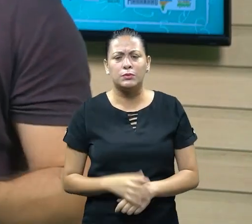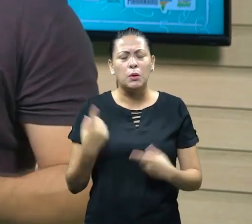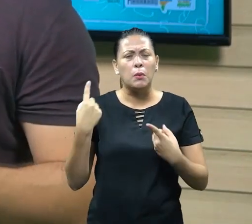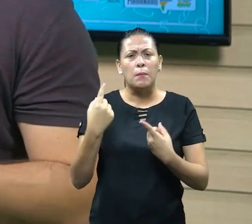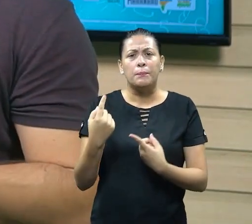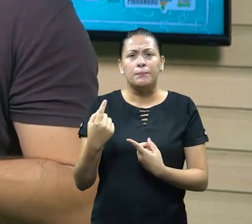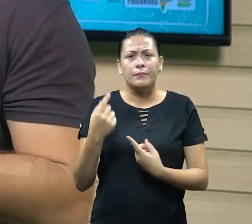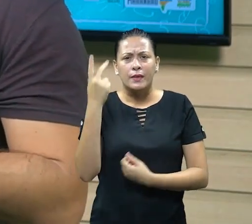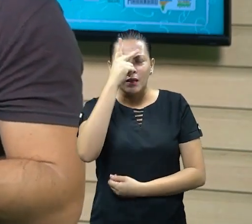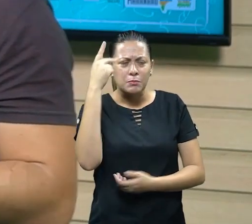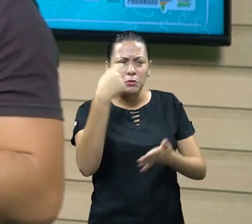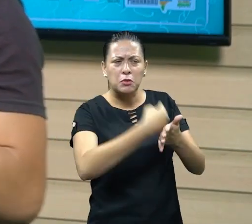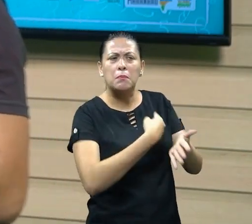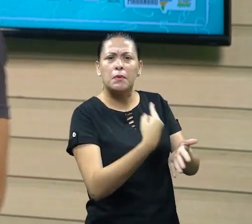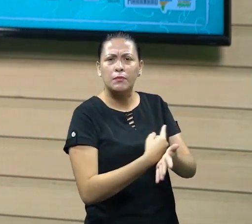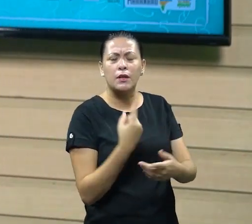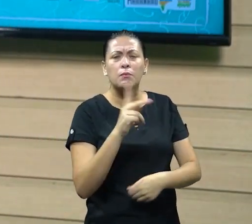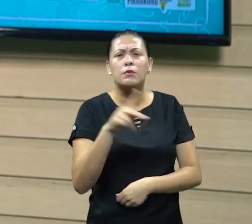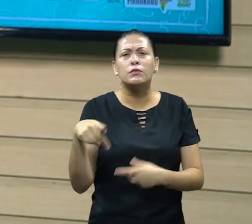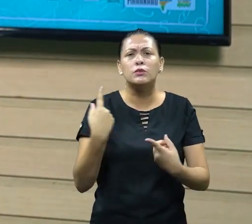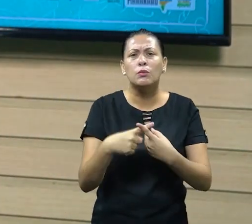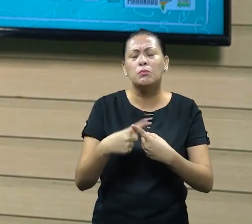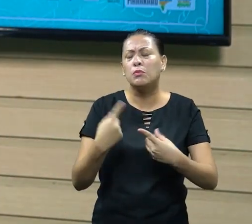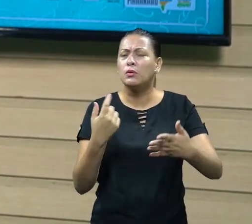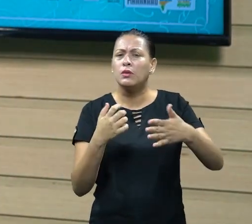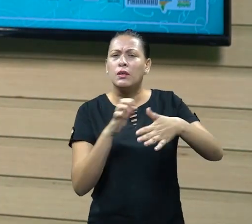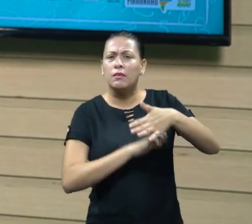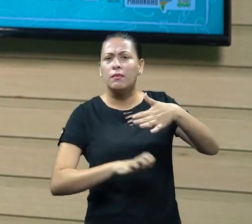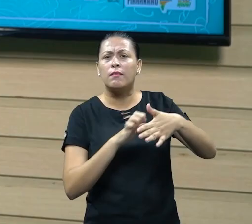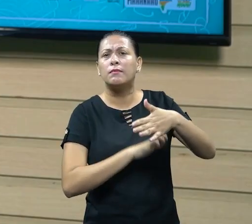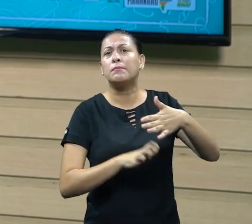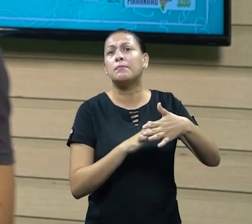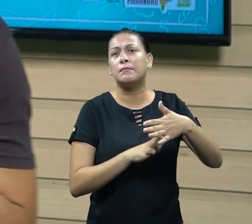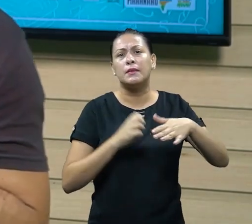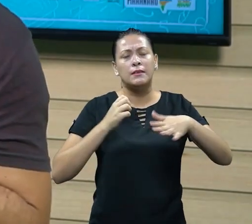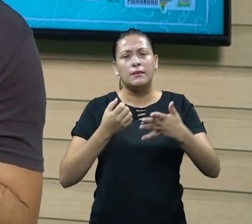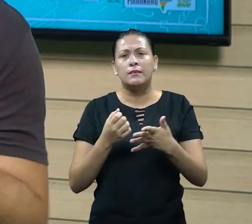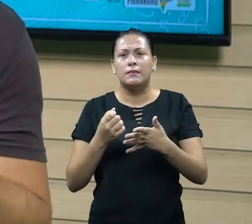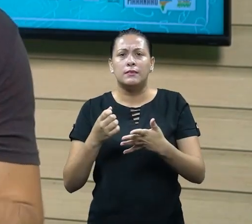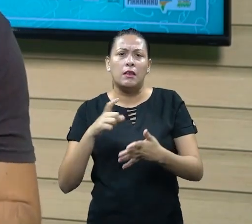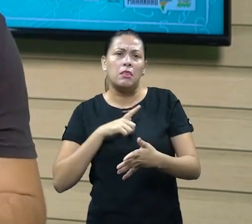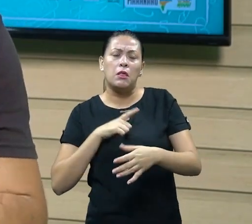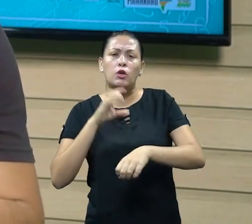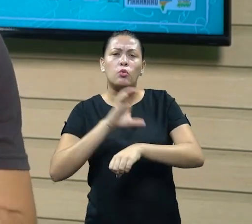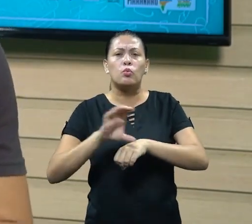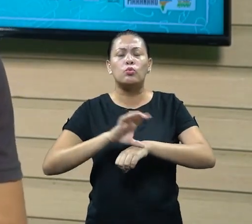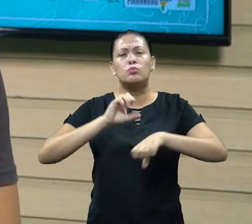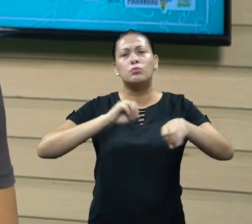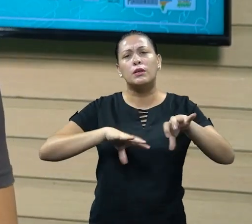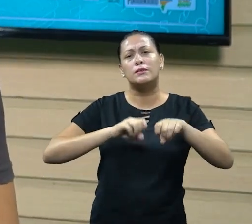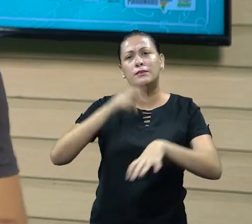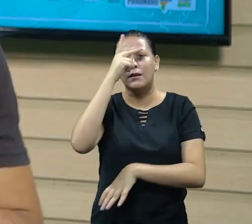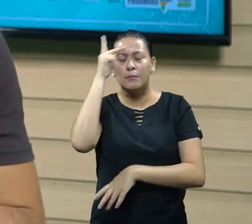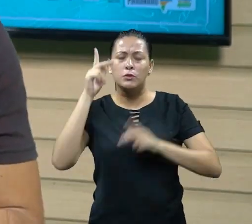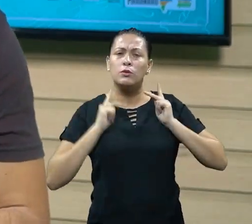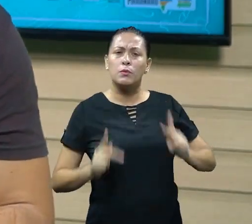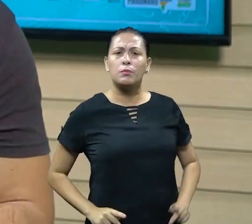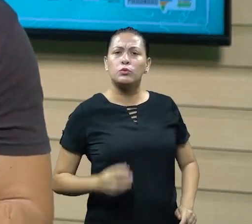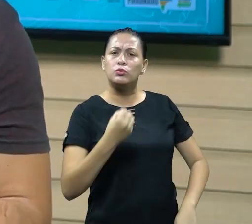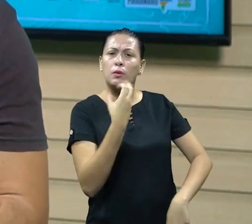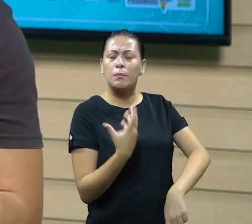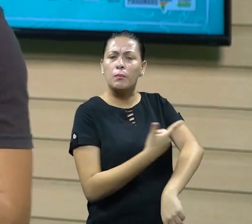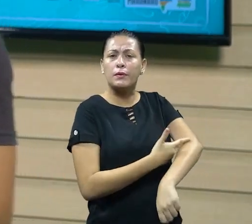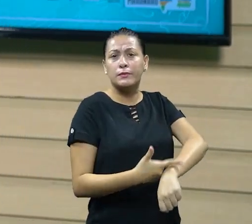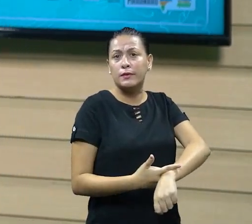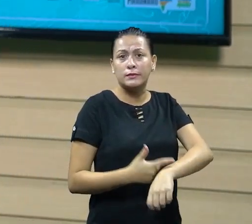as empresas não abrem cursos de aprenda a ser simpático? Ninguém vai te ensinar a ser simpático, simpatia é um dom teu, não é ser bonito, é tu ser